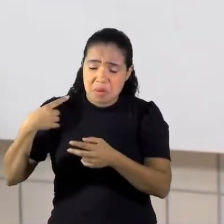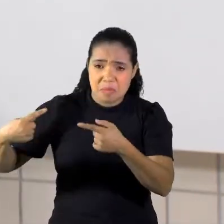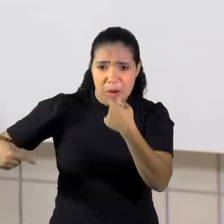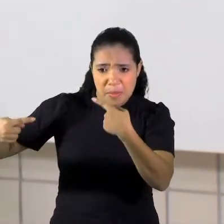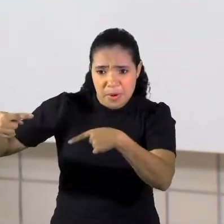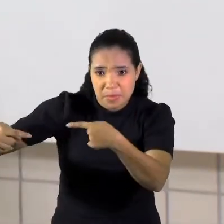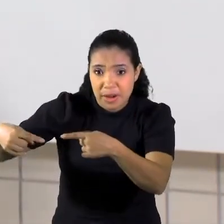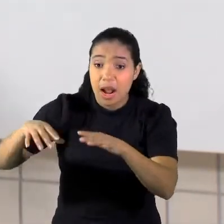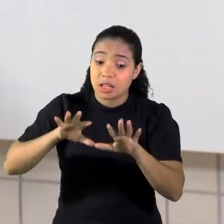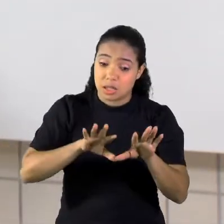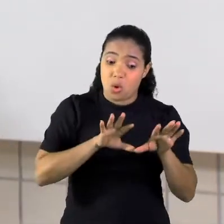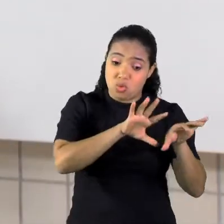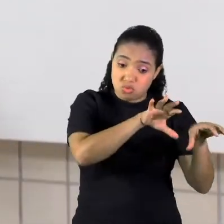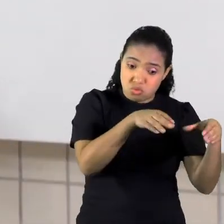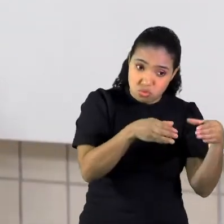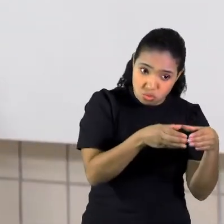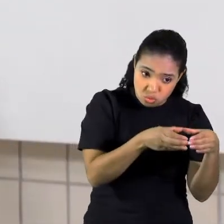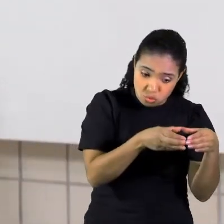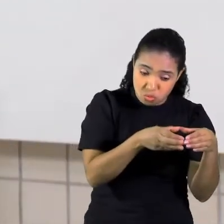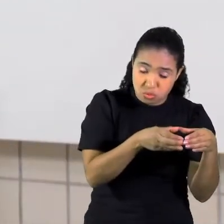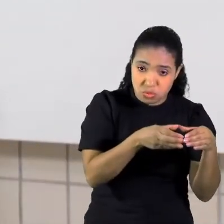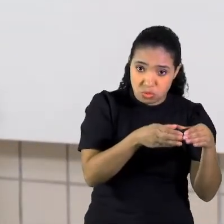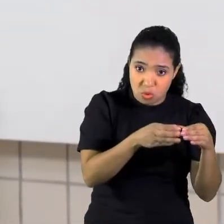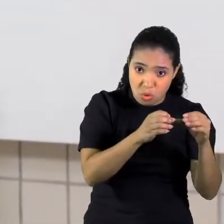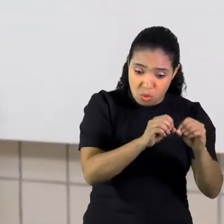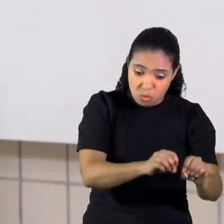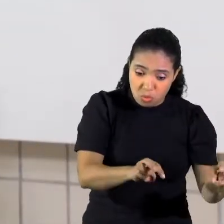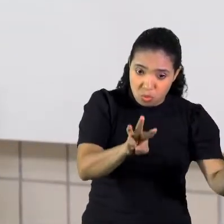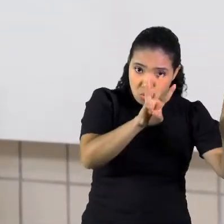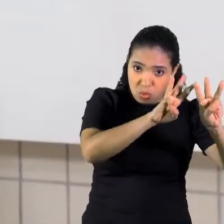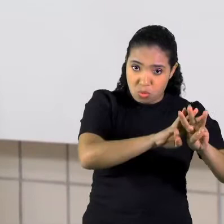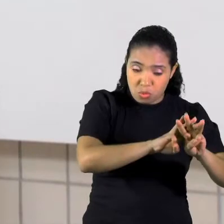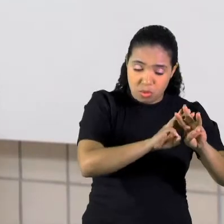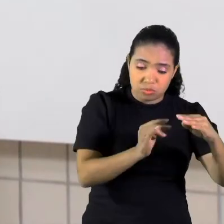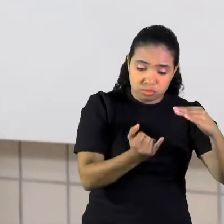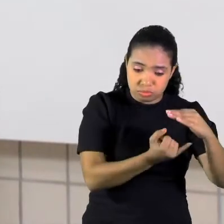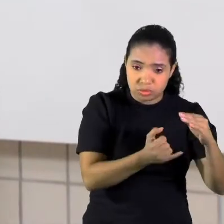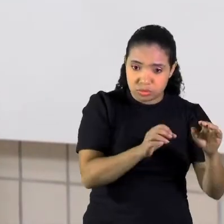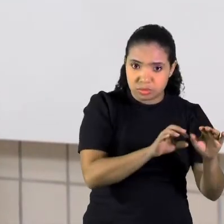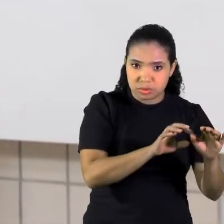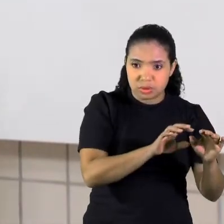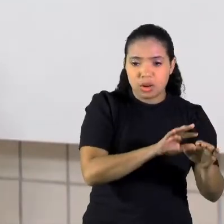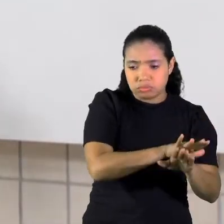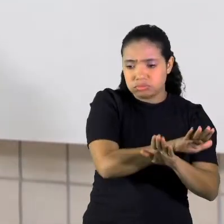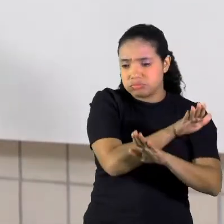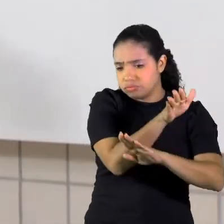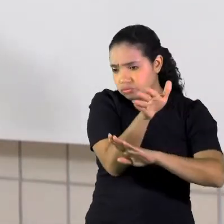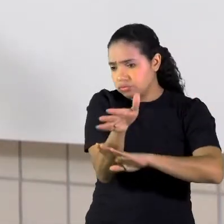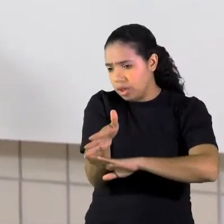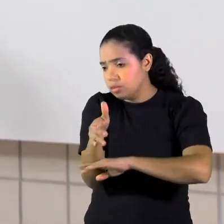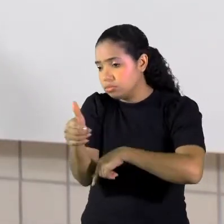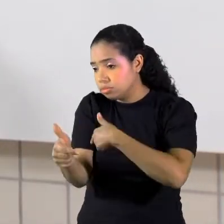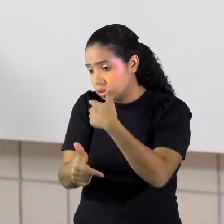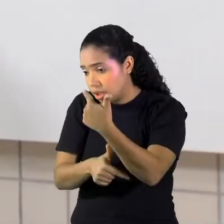da ONU, os grupos formados pela ONU, procuram realizar um trabalho de